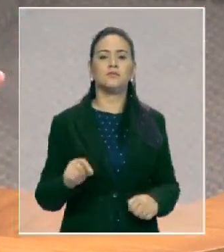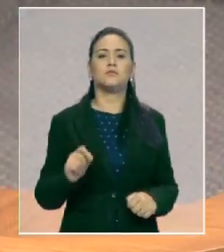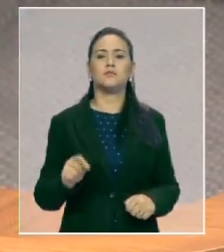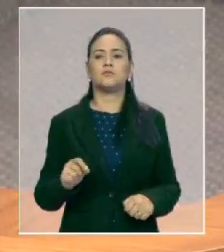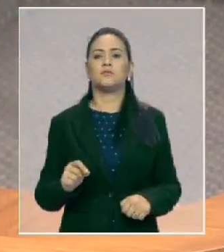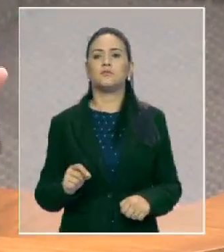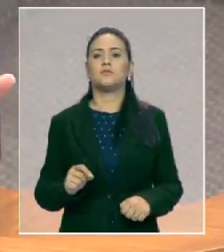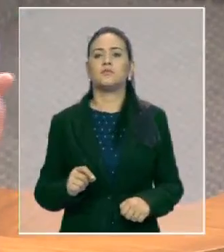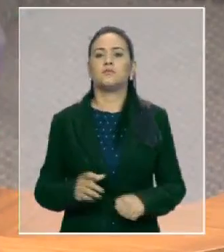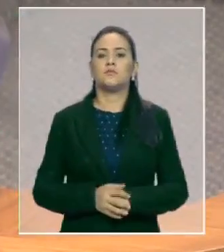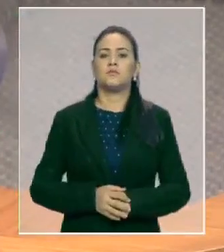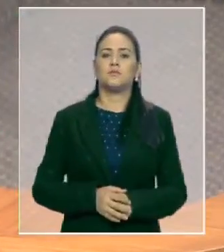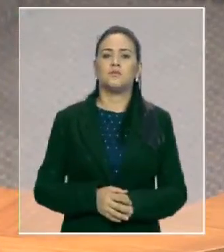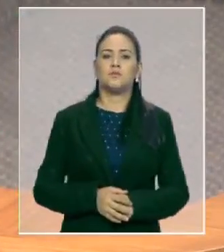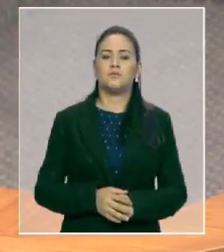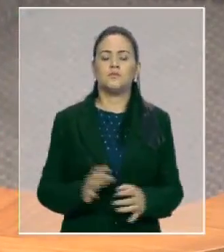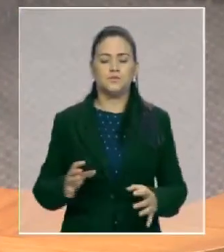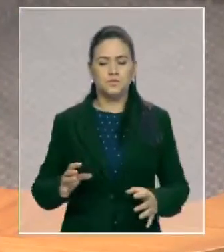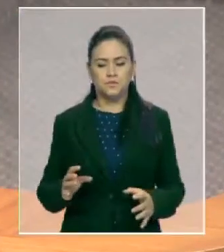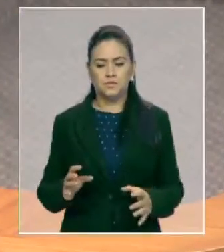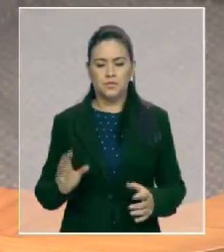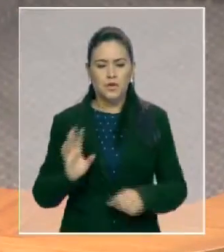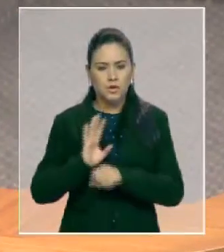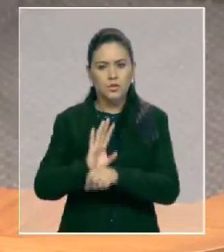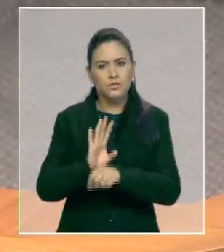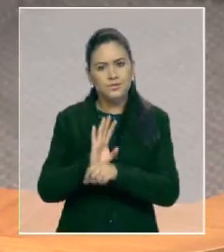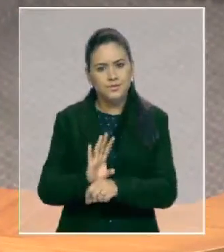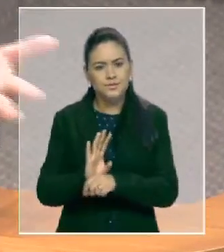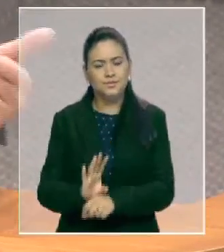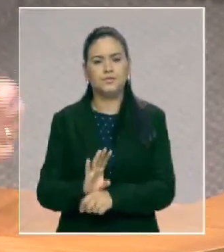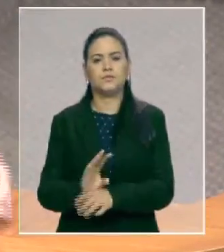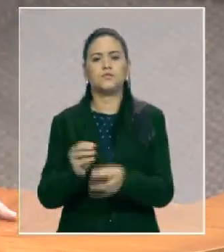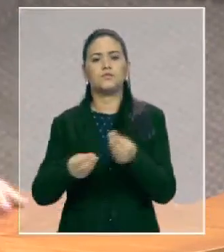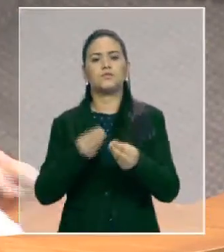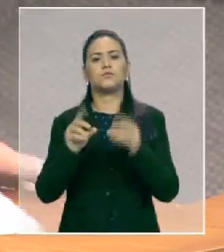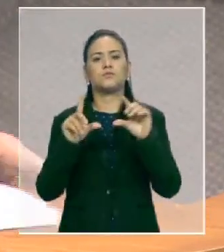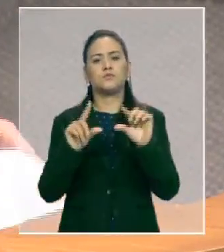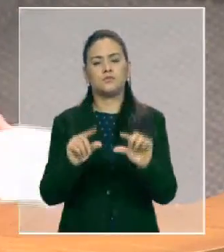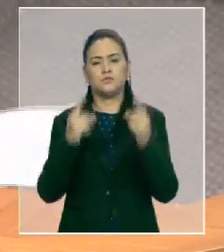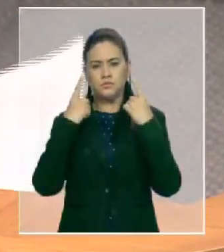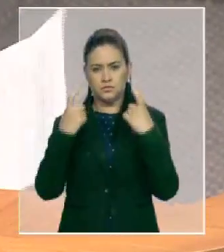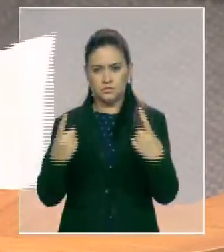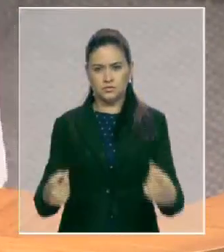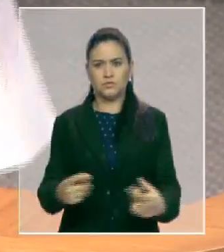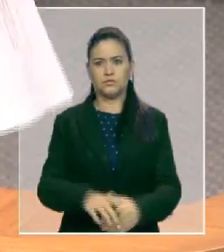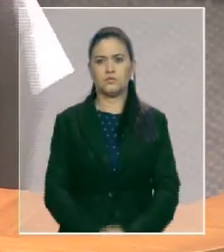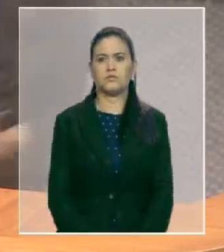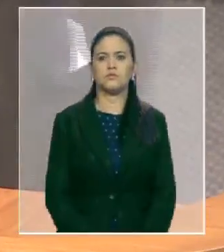gente possa estabilizar o índice de criminalidade que está num patamar cada dia crescendo. É isso aí, senhor presidente.